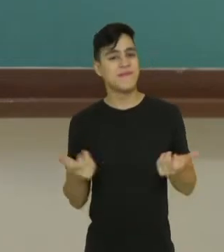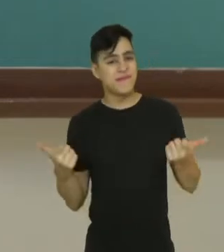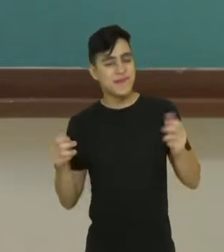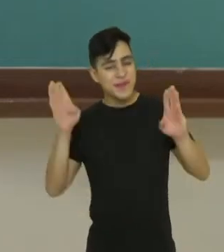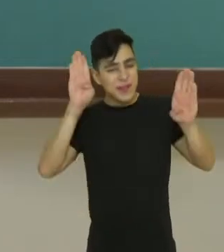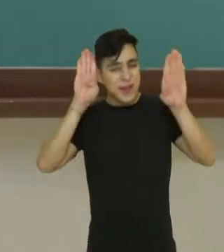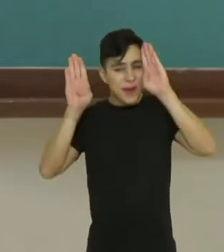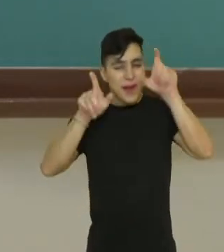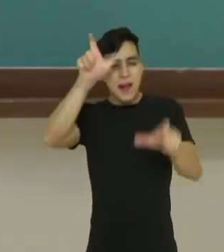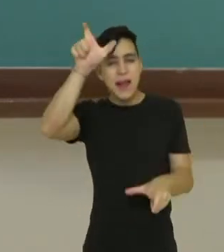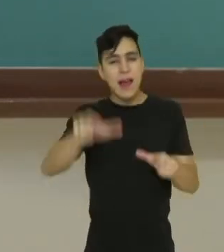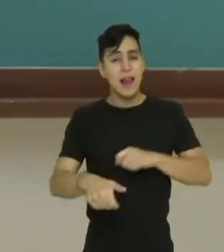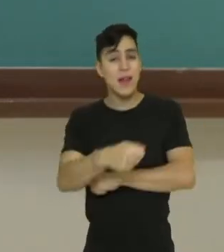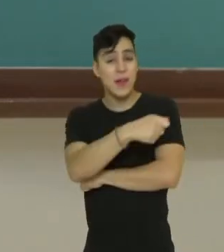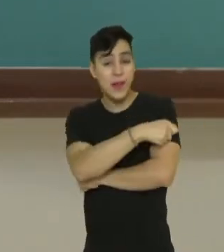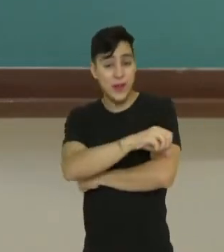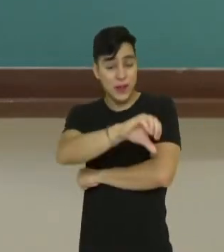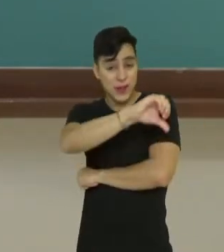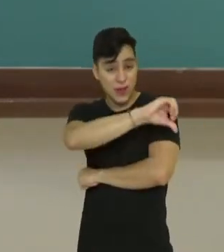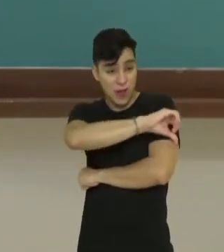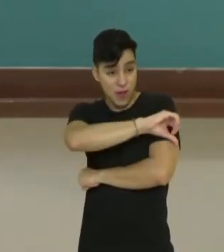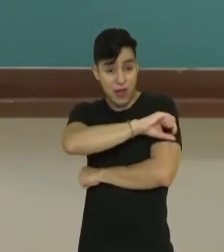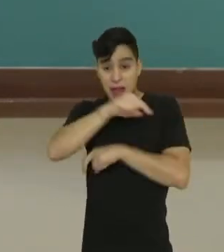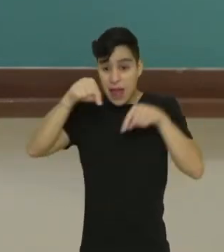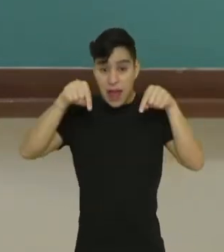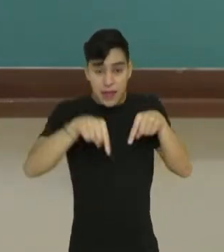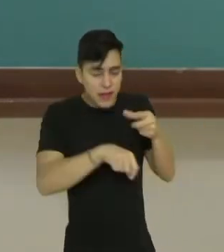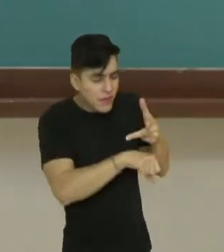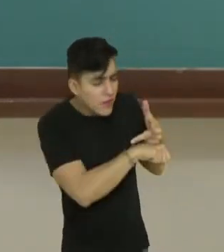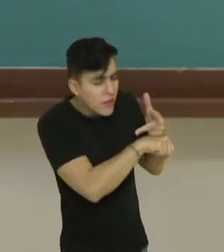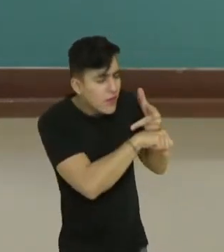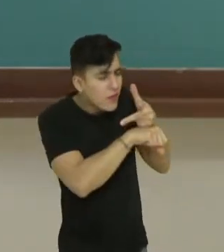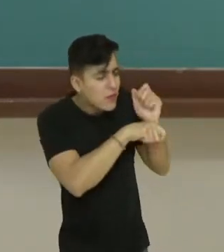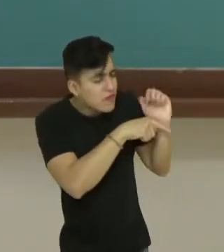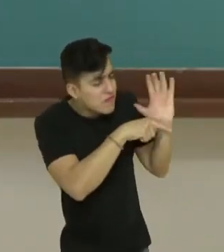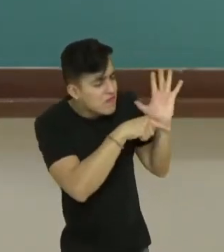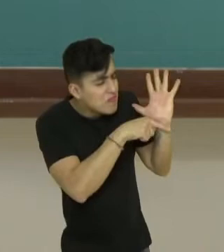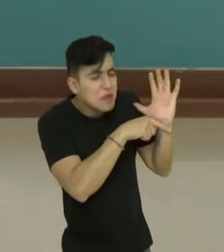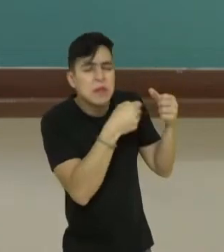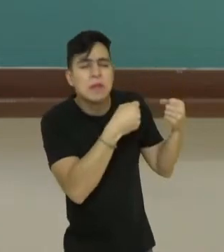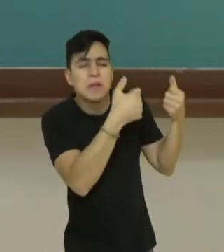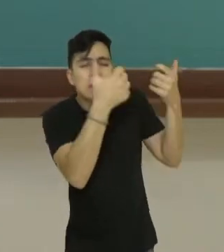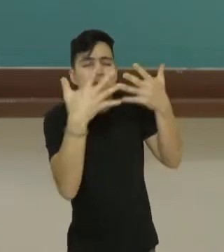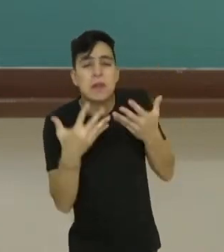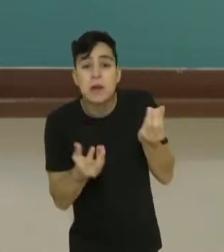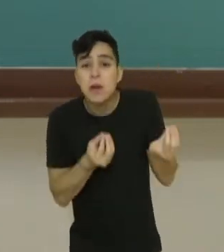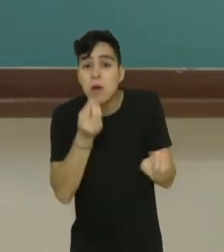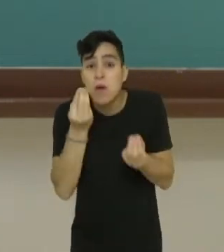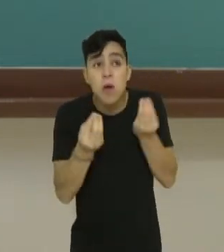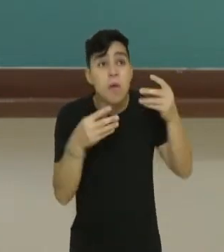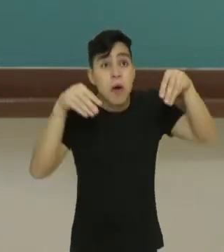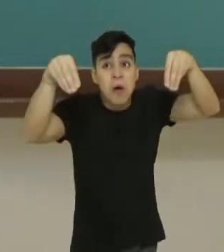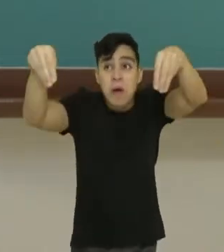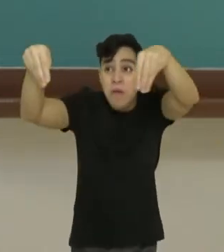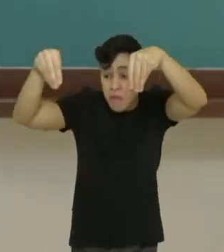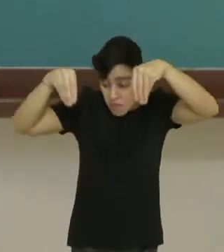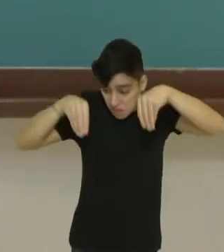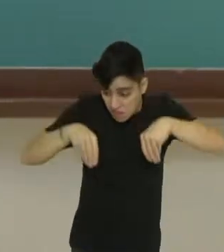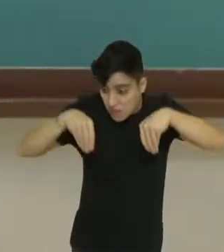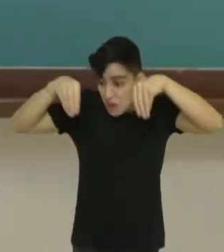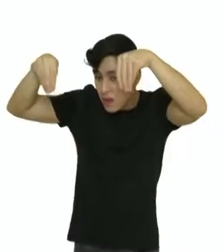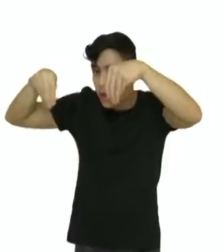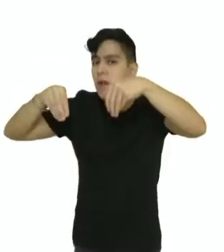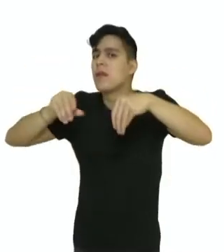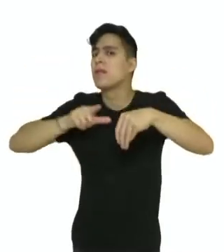Olá, estudantes do nono ano. Nesse vídeo vamos falar sobre os desafios das migrações. O que são as